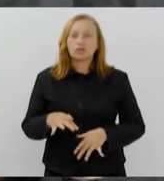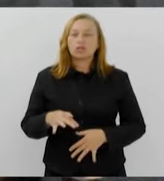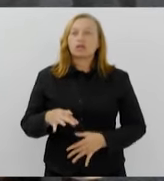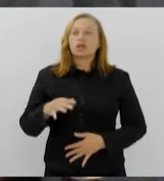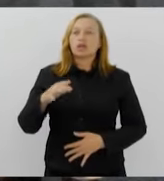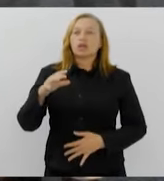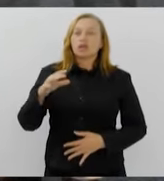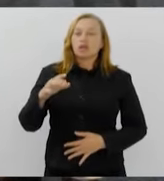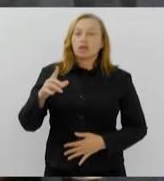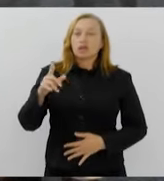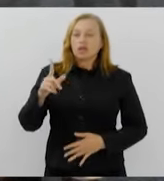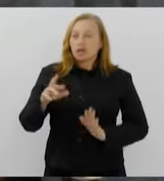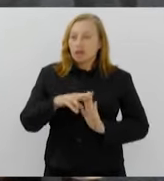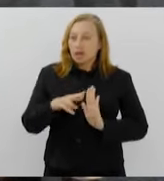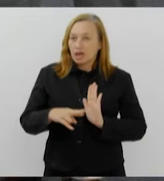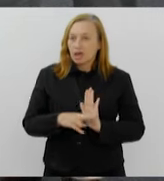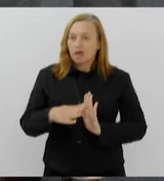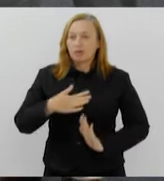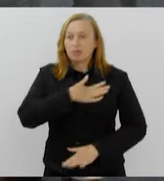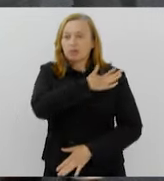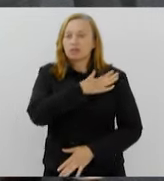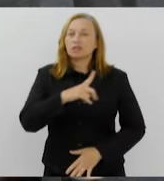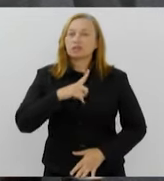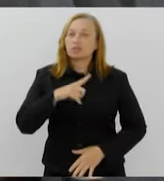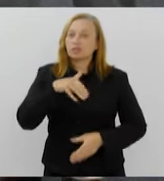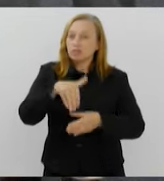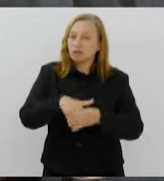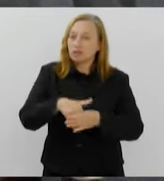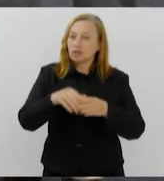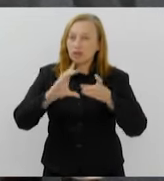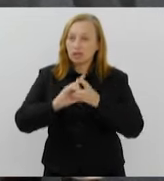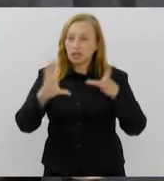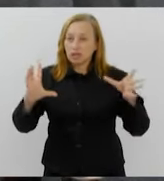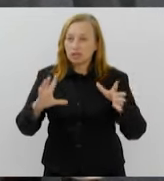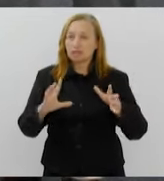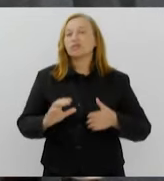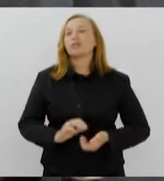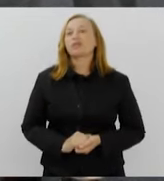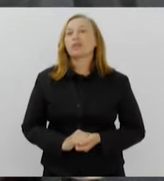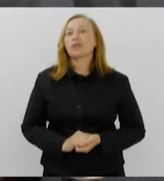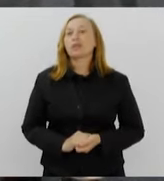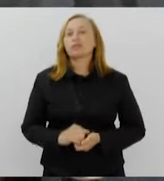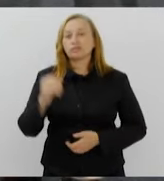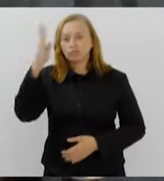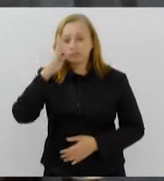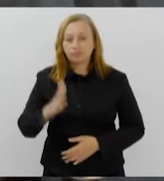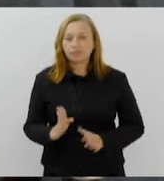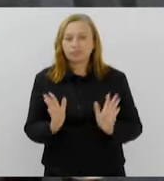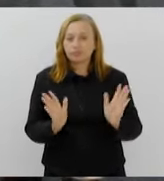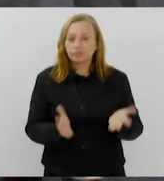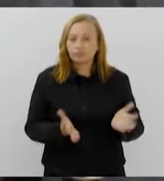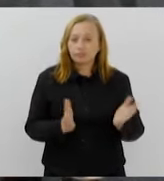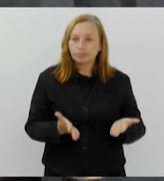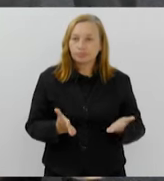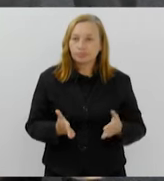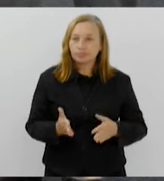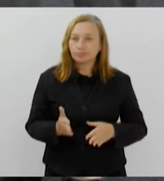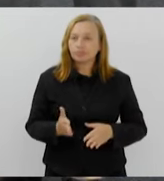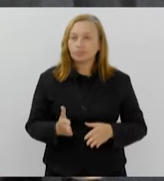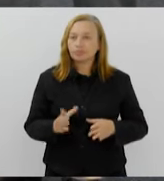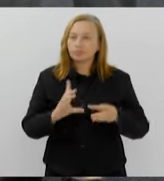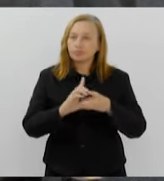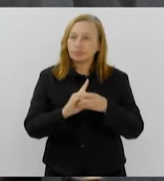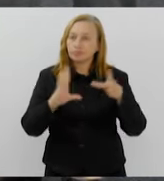dos anos 80 temos eleições cada vez mais livres e democráticas o Brasil é hoje uma das maiores